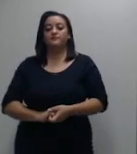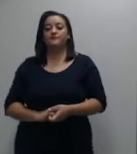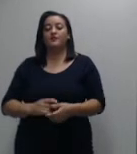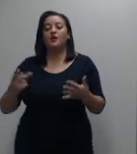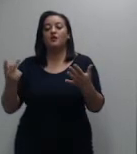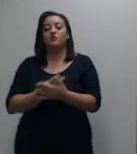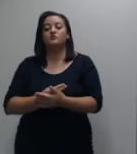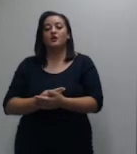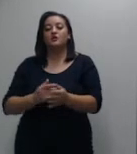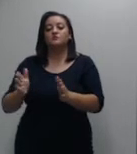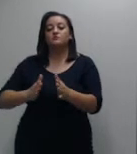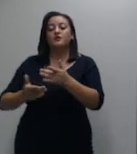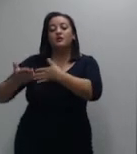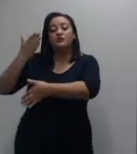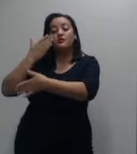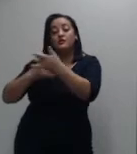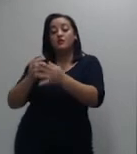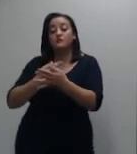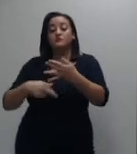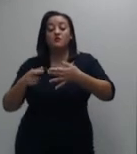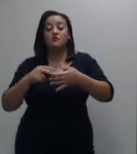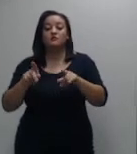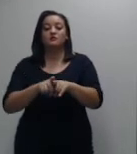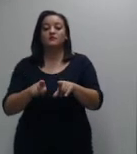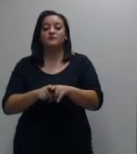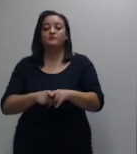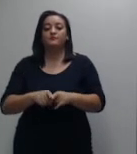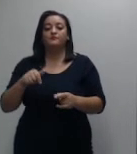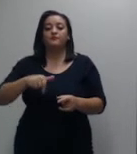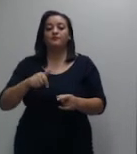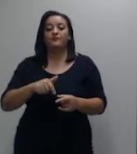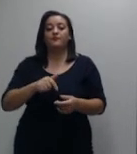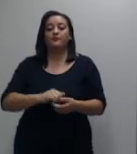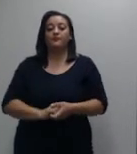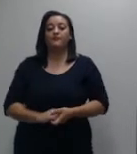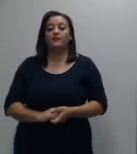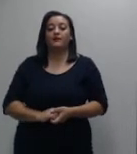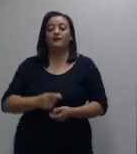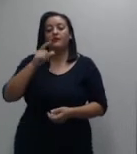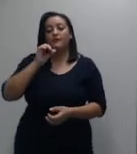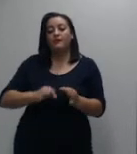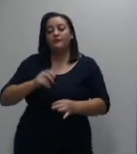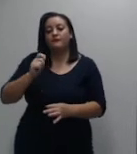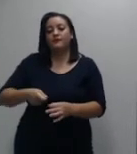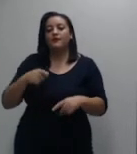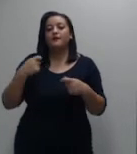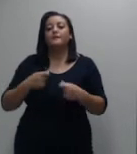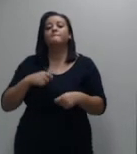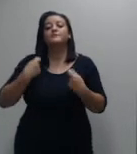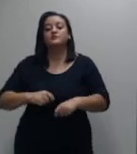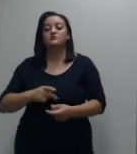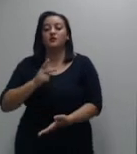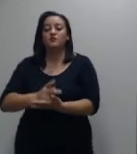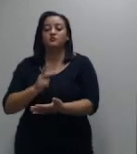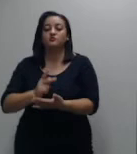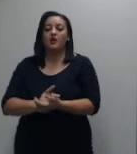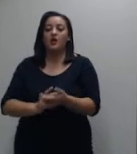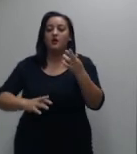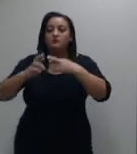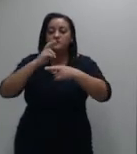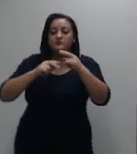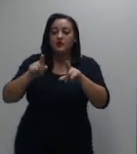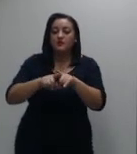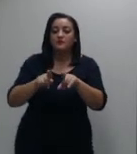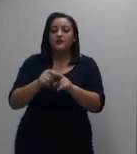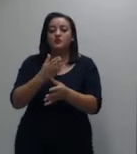aos recursos excepcionais o presente cumprimento provisório de sentença deve prosseguir deve prosseguir com observância de